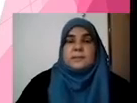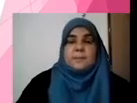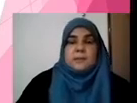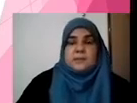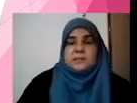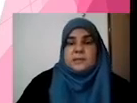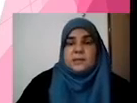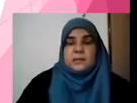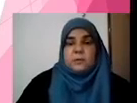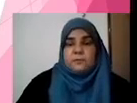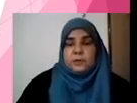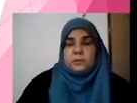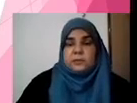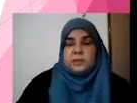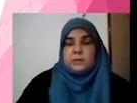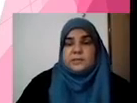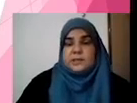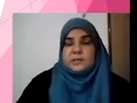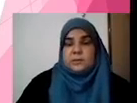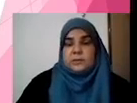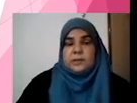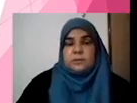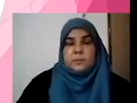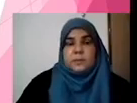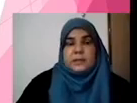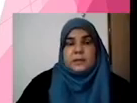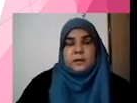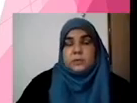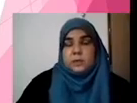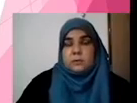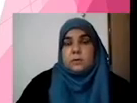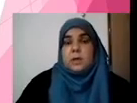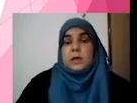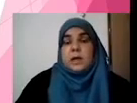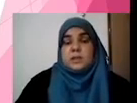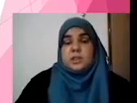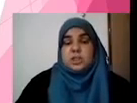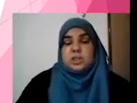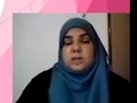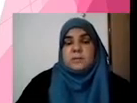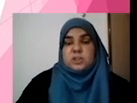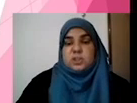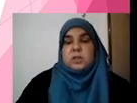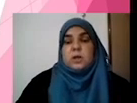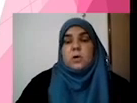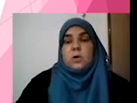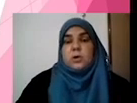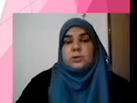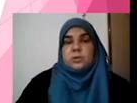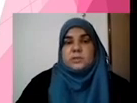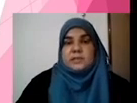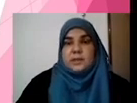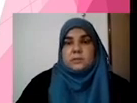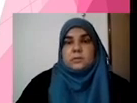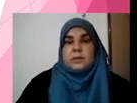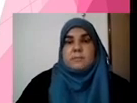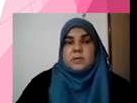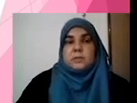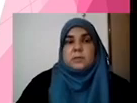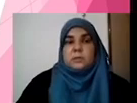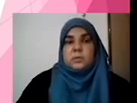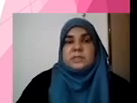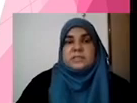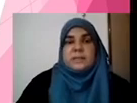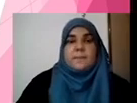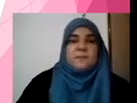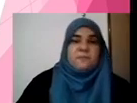alturas, independente se é dentro ou fora do triângulo, esse aqui deu dentro porque ele é acutângulo, a gente chama de ortocentro. Lembrando